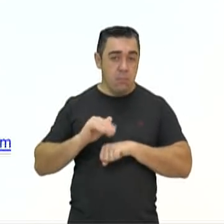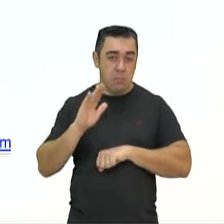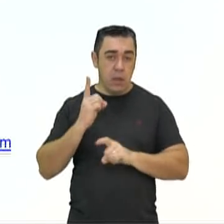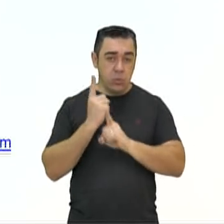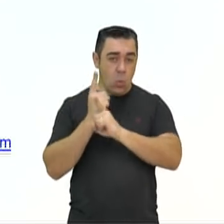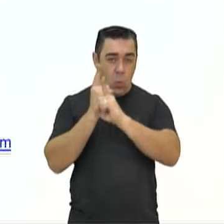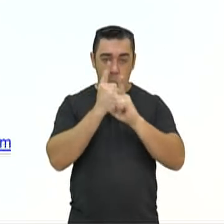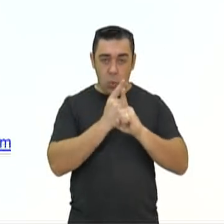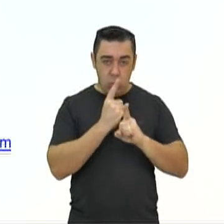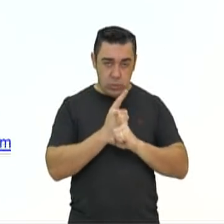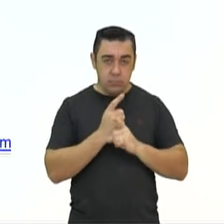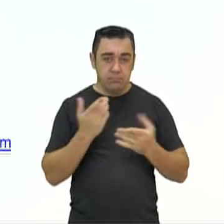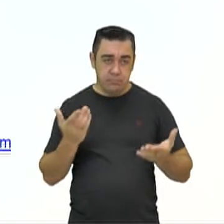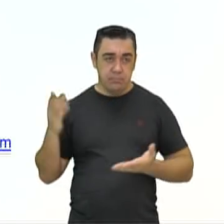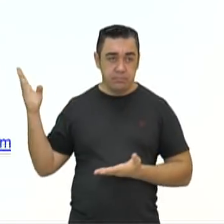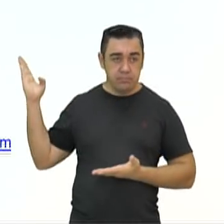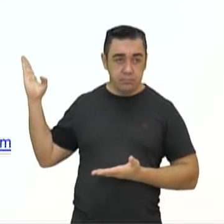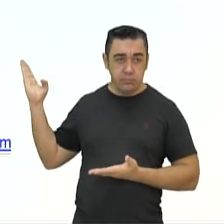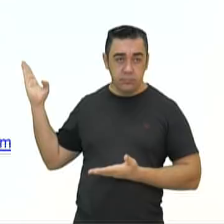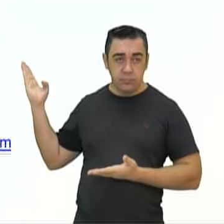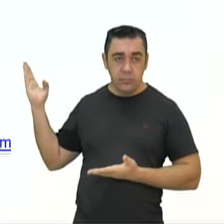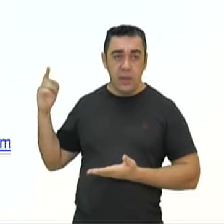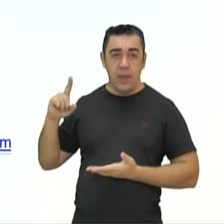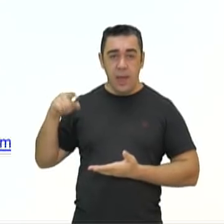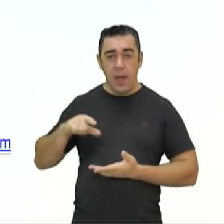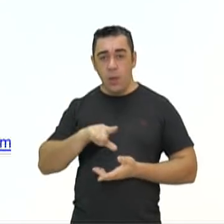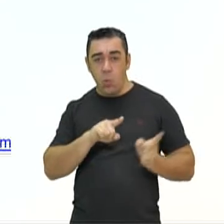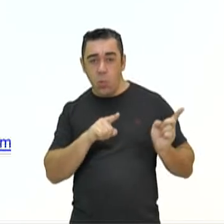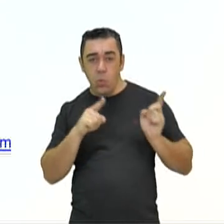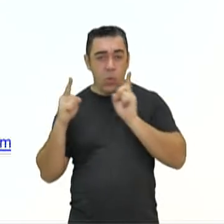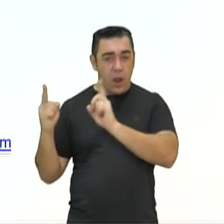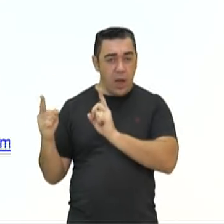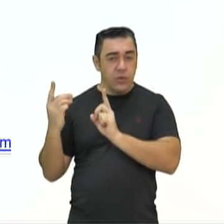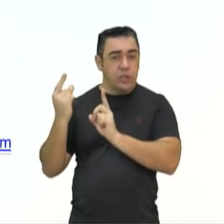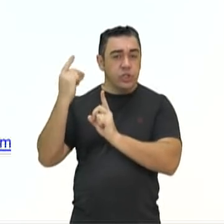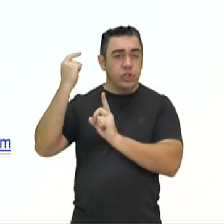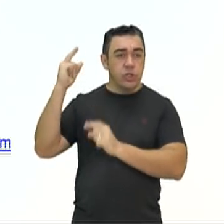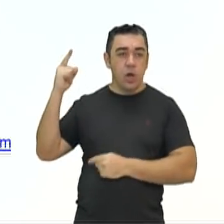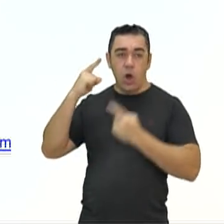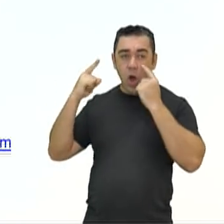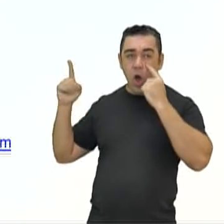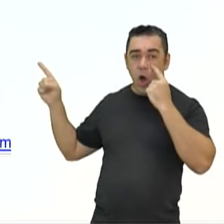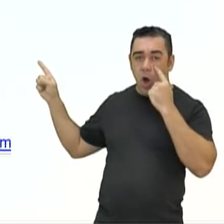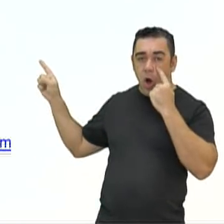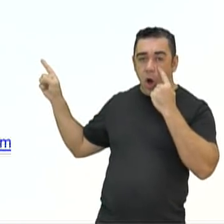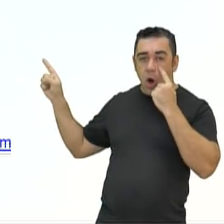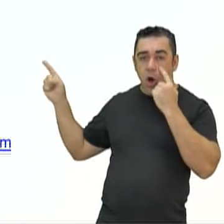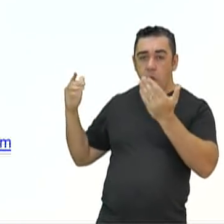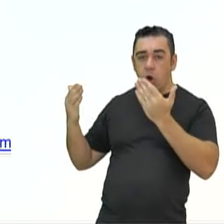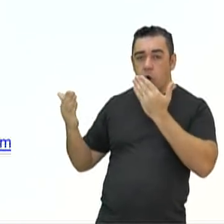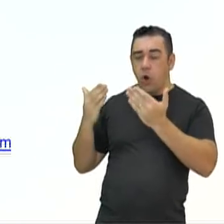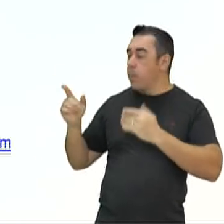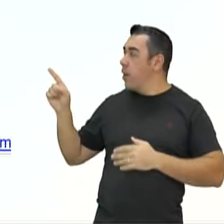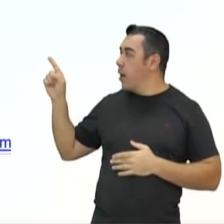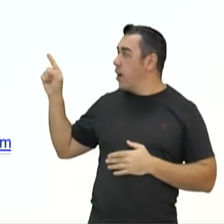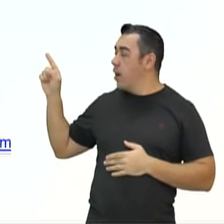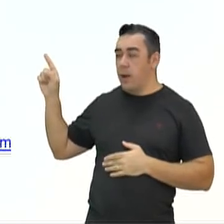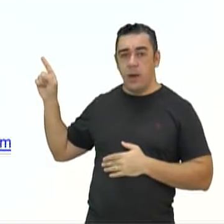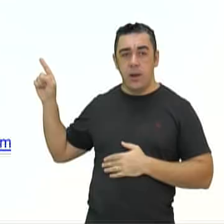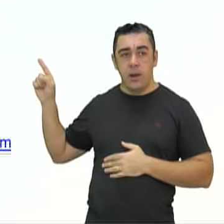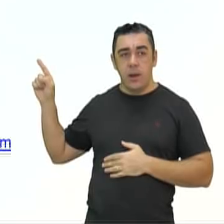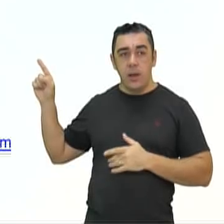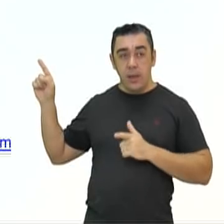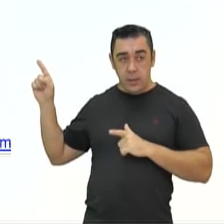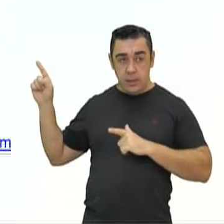no tabuleiro, e essas são as mais antigas. Então, só para vocês compararem as duas figuras, né? Para você ver lá, a torre, tem até